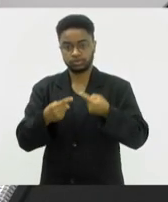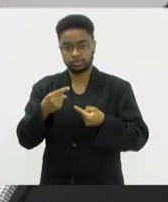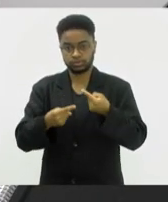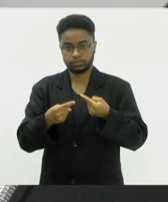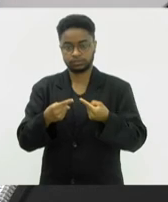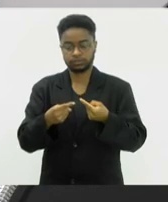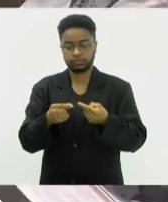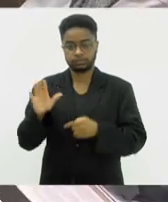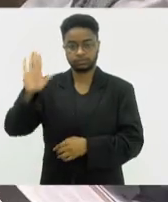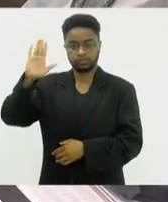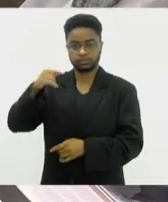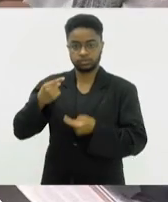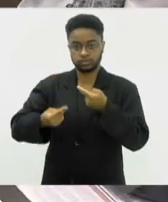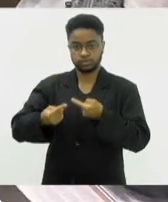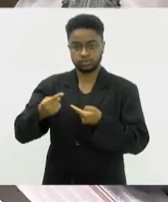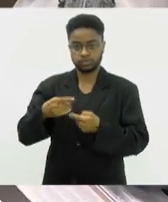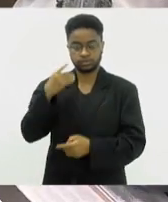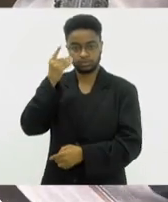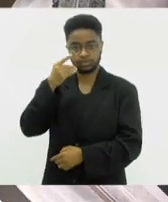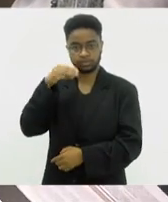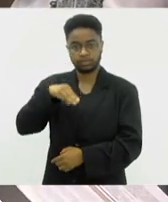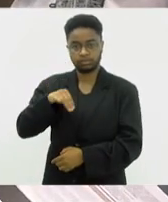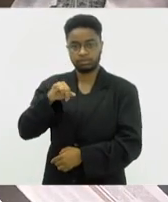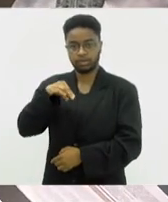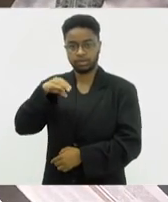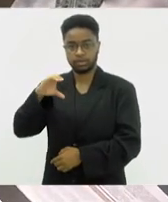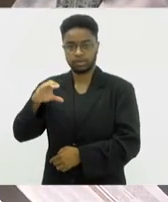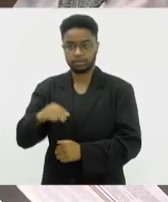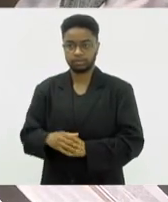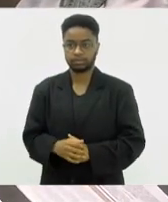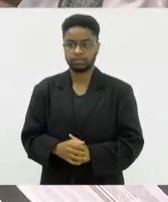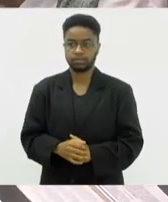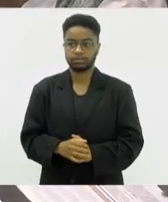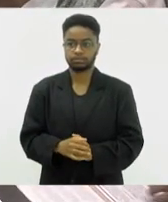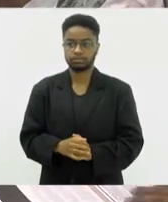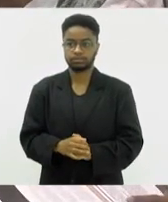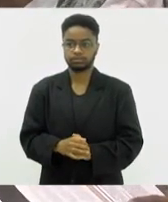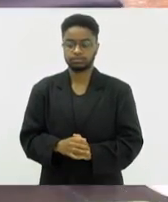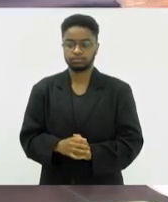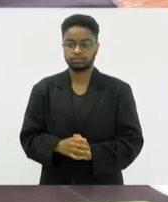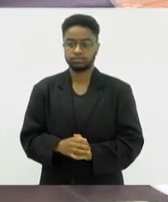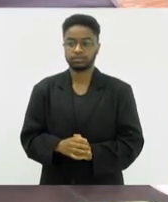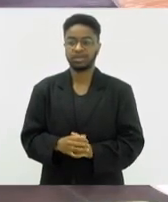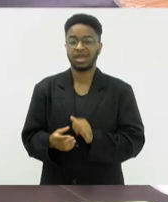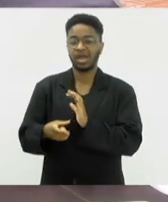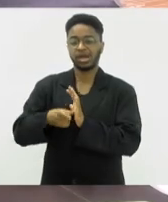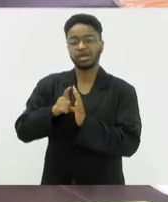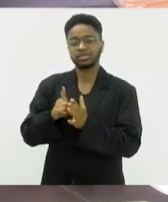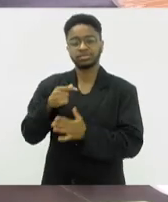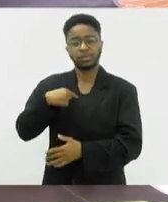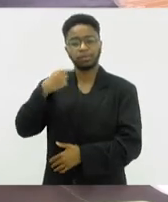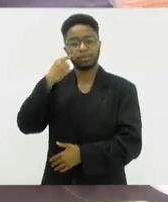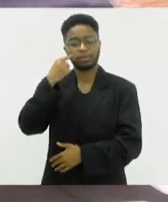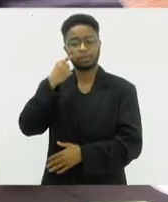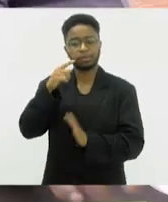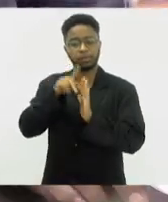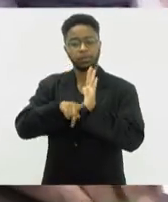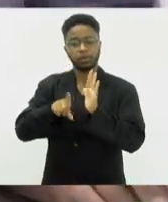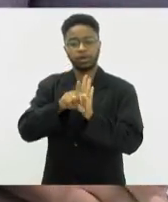Para discutir, presidente. Discutir, deputado Carlos Mink. Presidente, no início, Eu achava que esse projeto